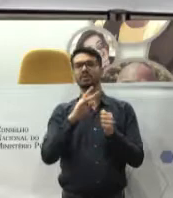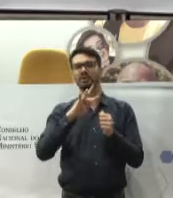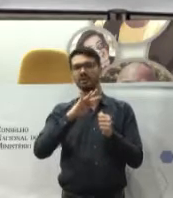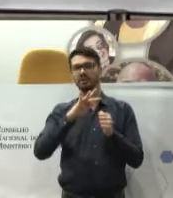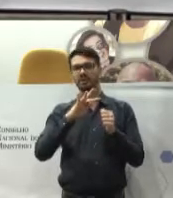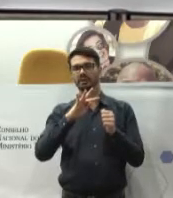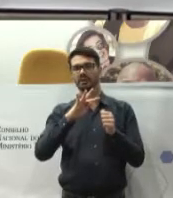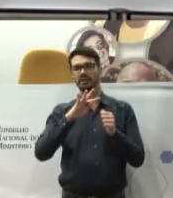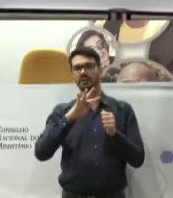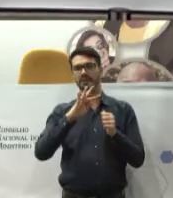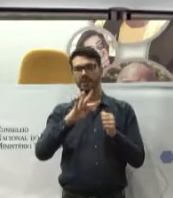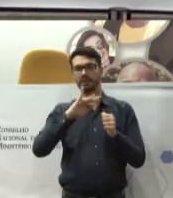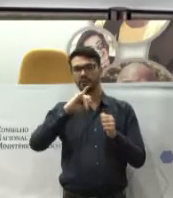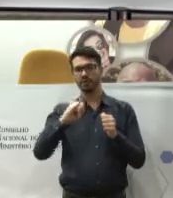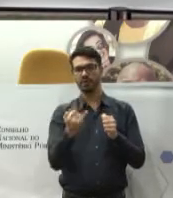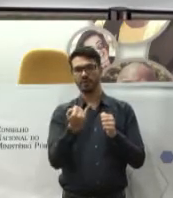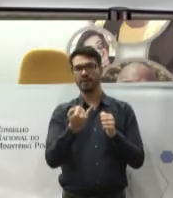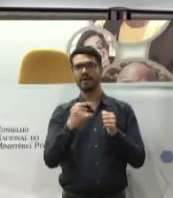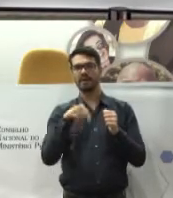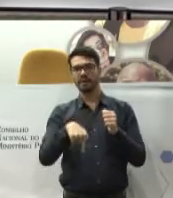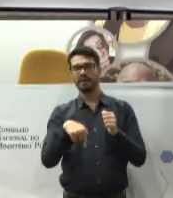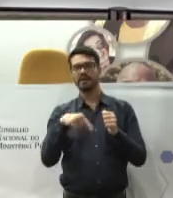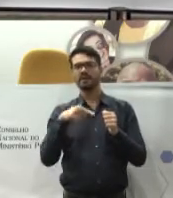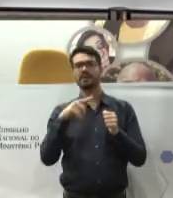Brasília. Doutora Ludiana.